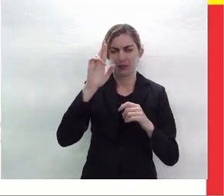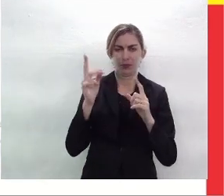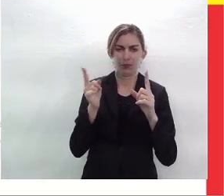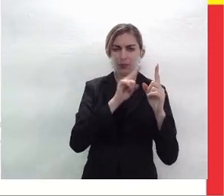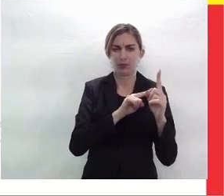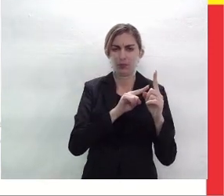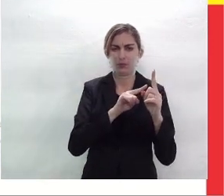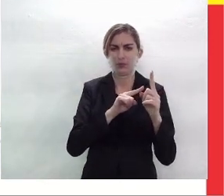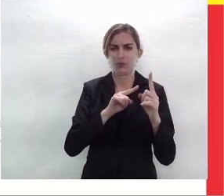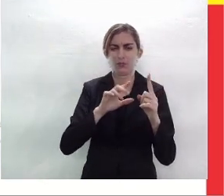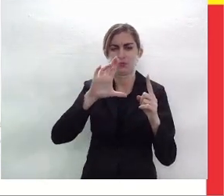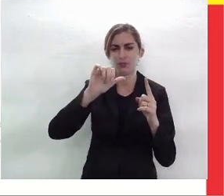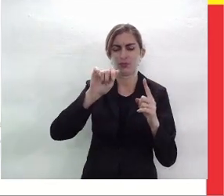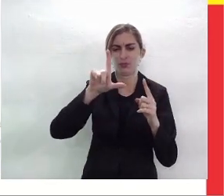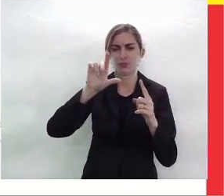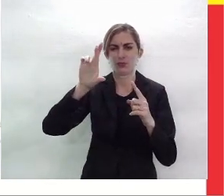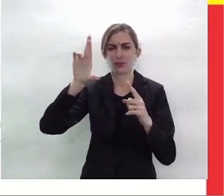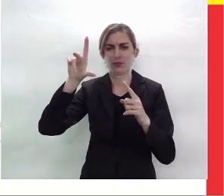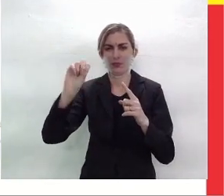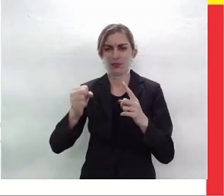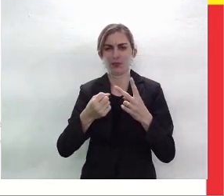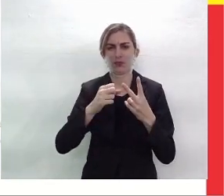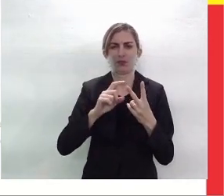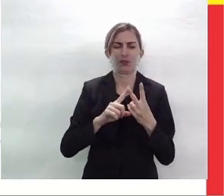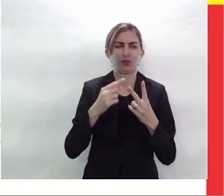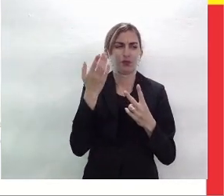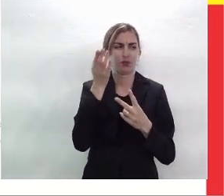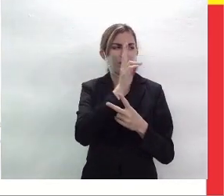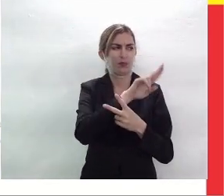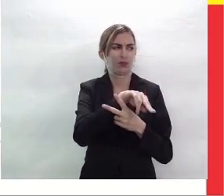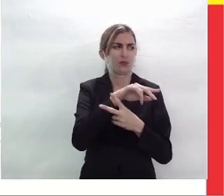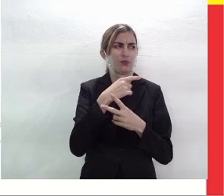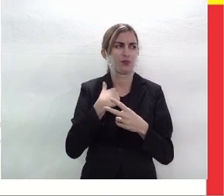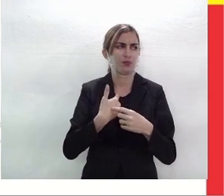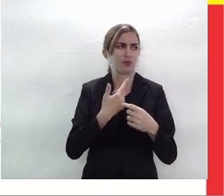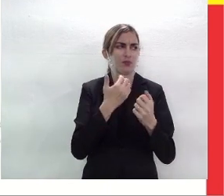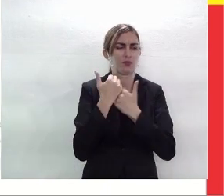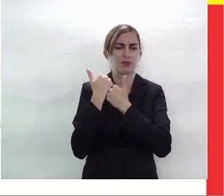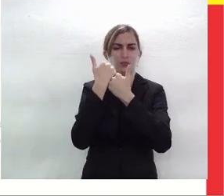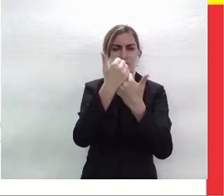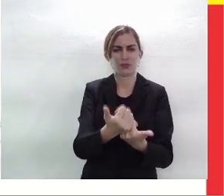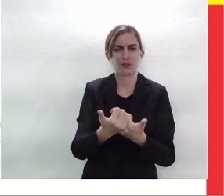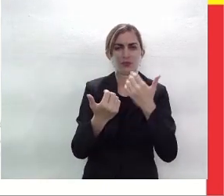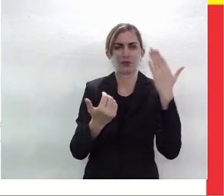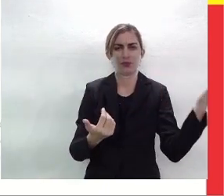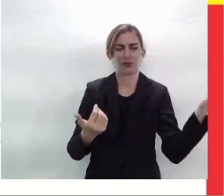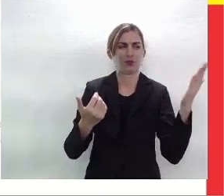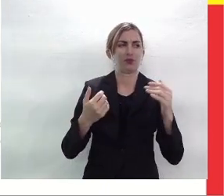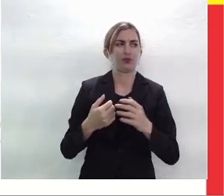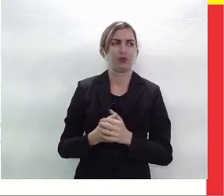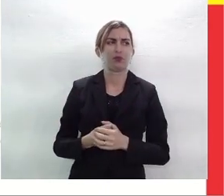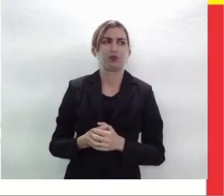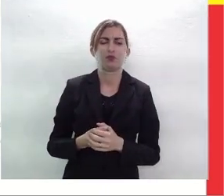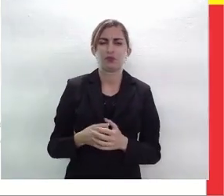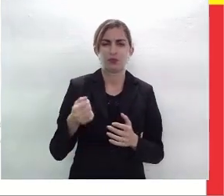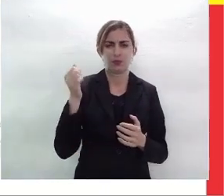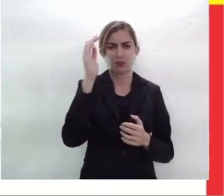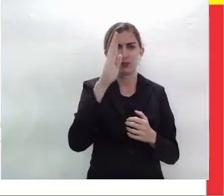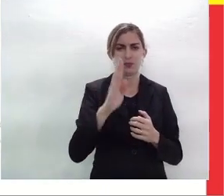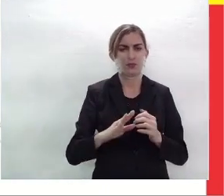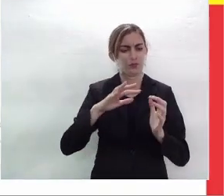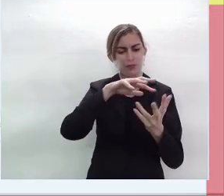Koma, Mitsuyo, né, o Carlos Gracie e o Hélio Gracie, que são um dos grandes representantes do